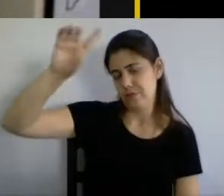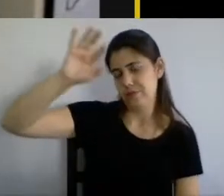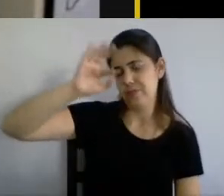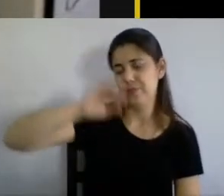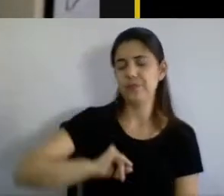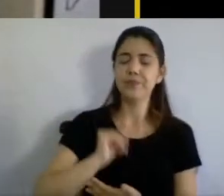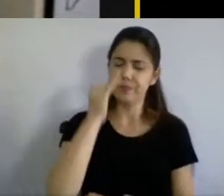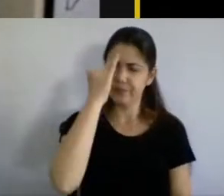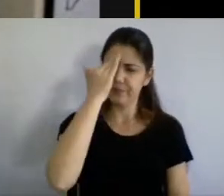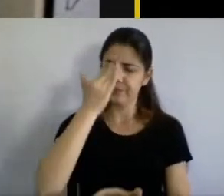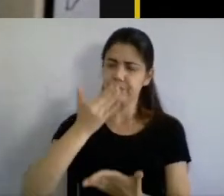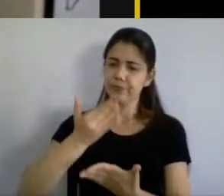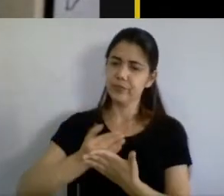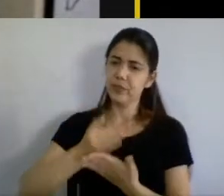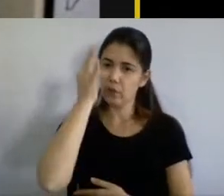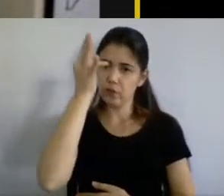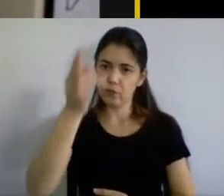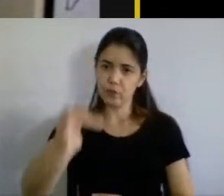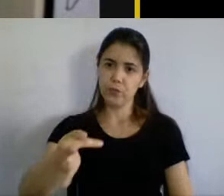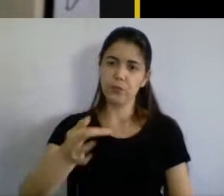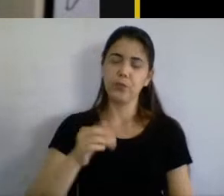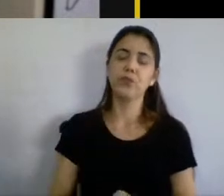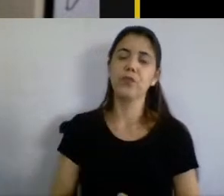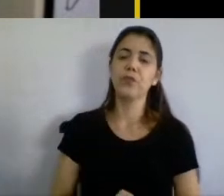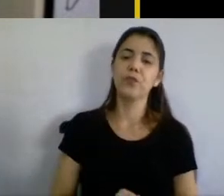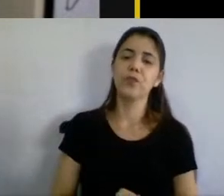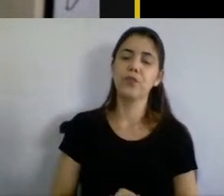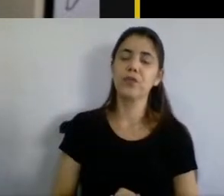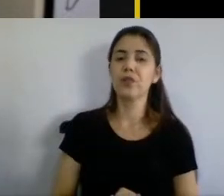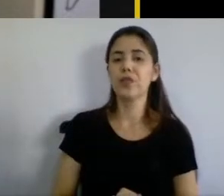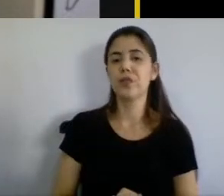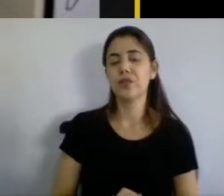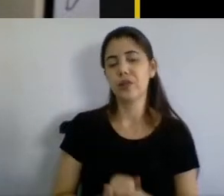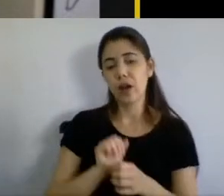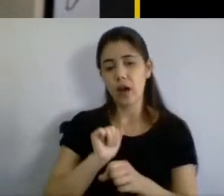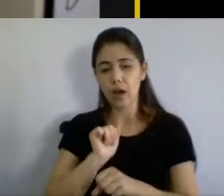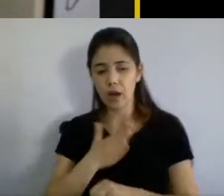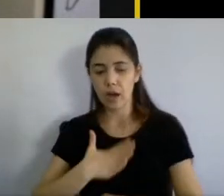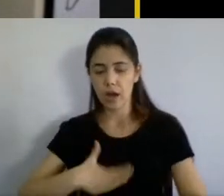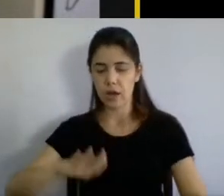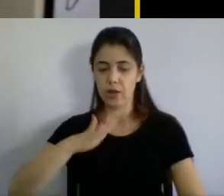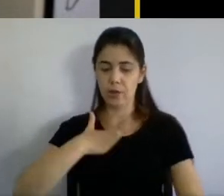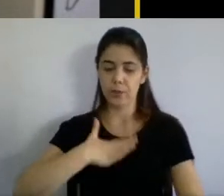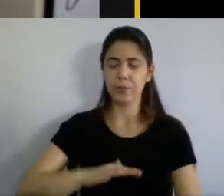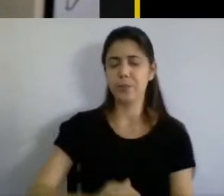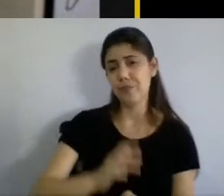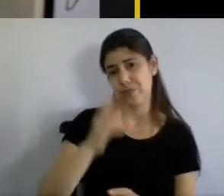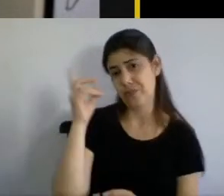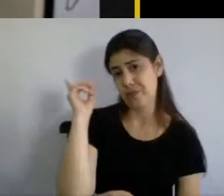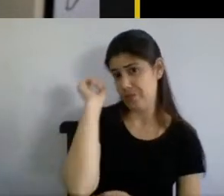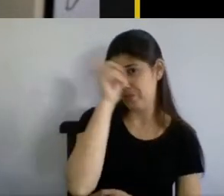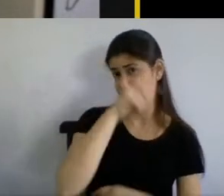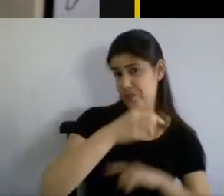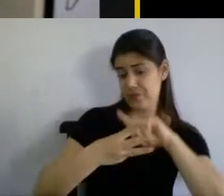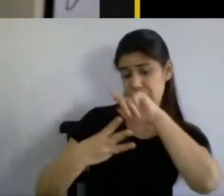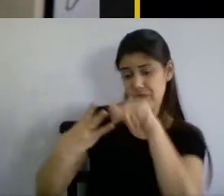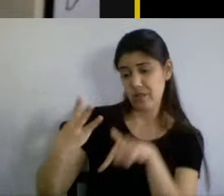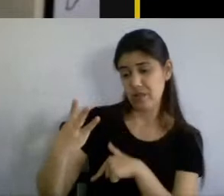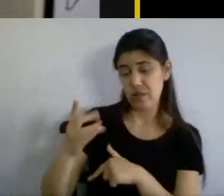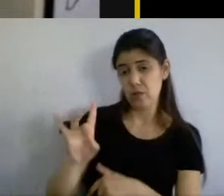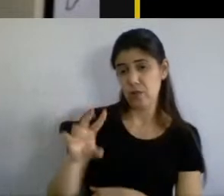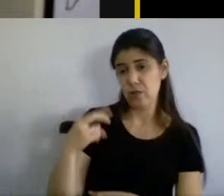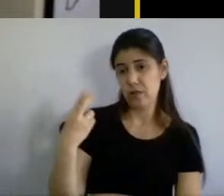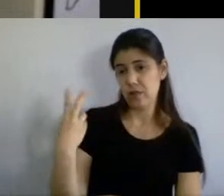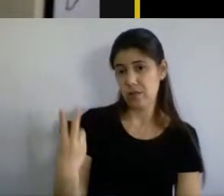a prudência. Enfim, se a gente pensar cristamente, as três virtudes teologais e